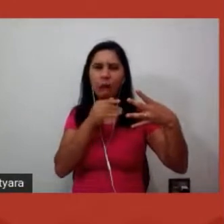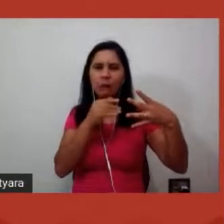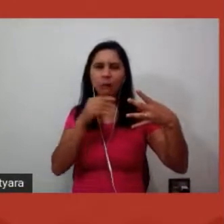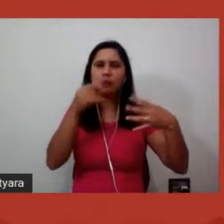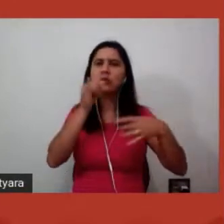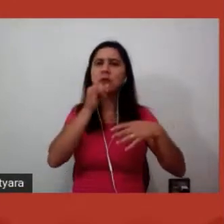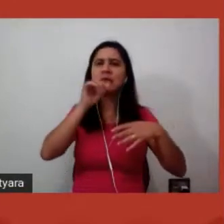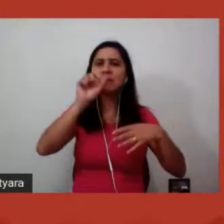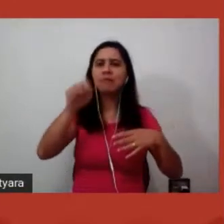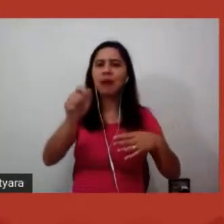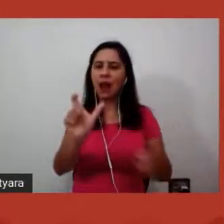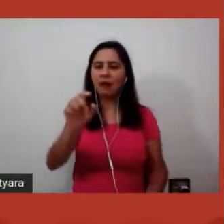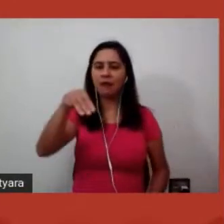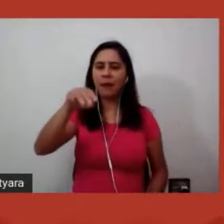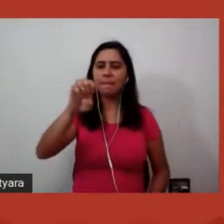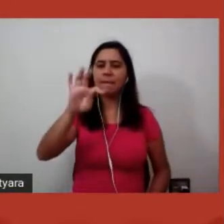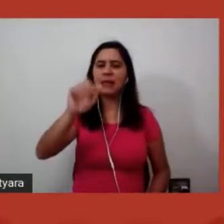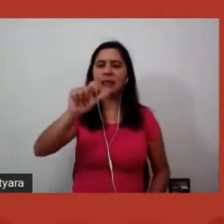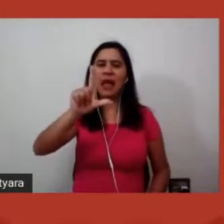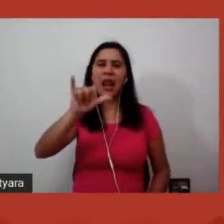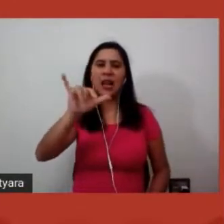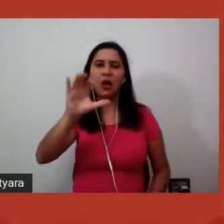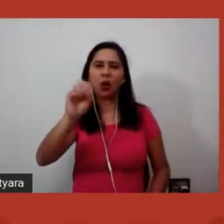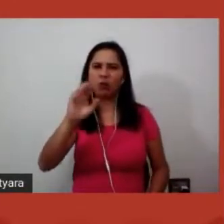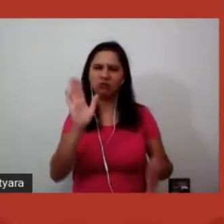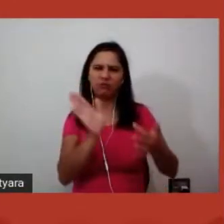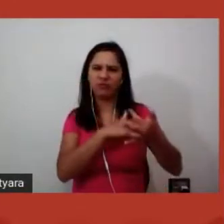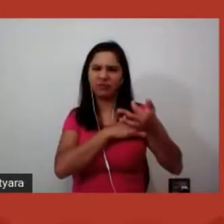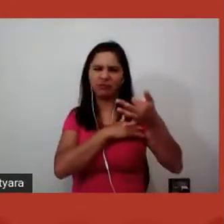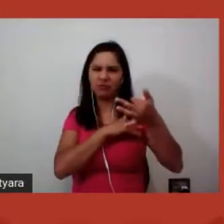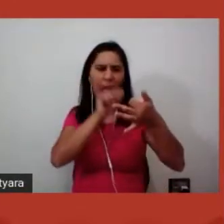metálico, a gente descartou